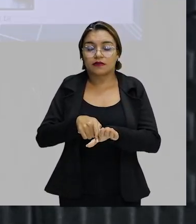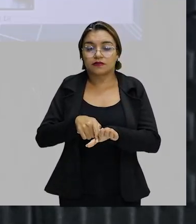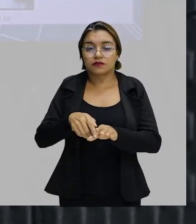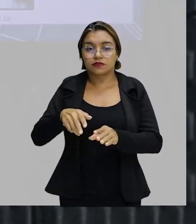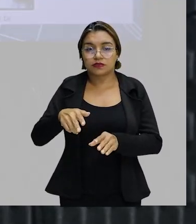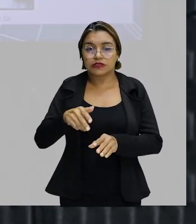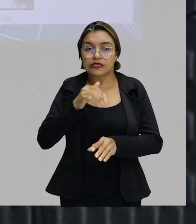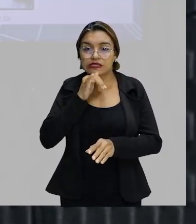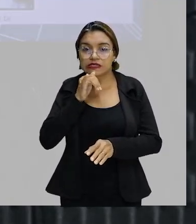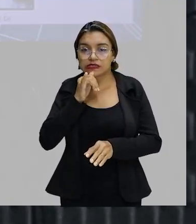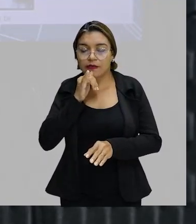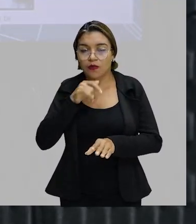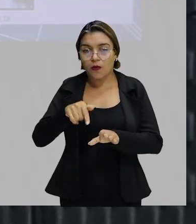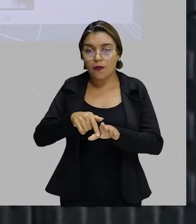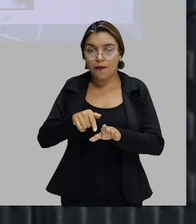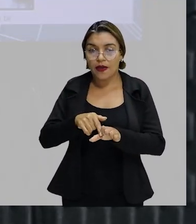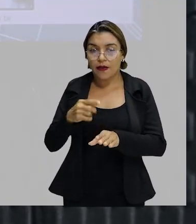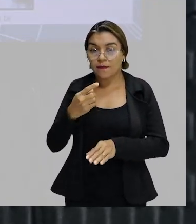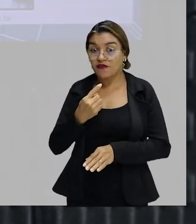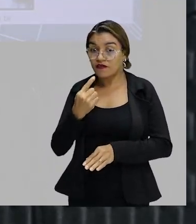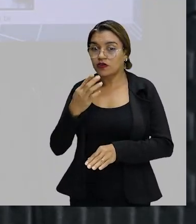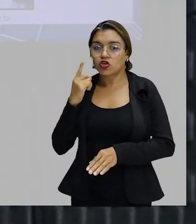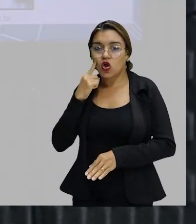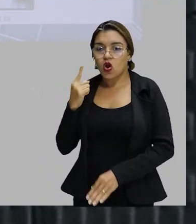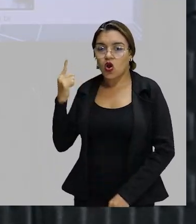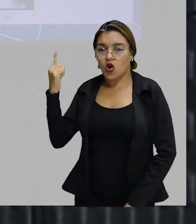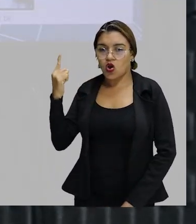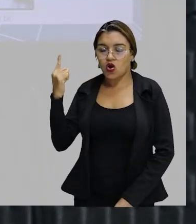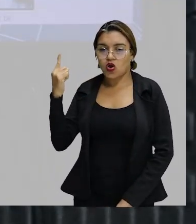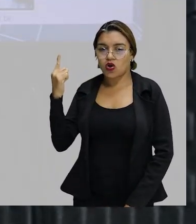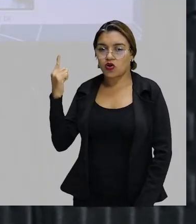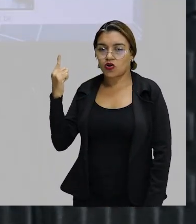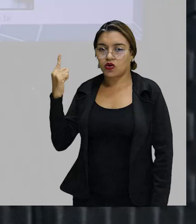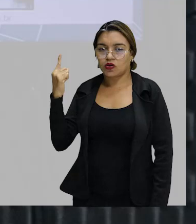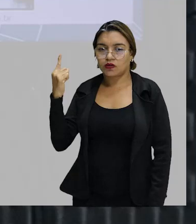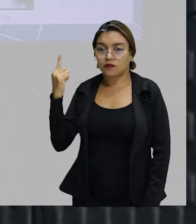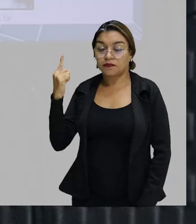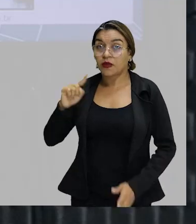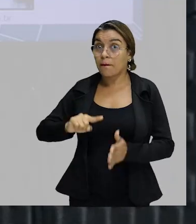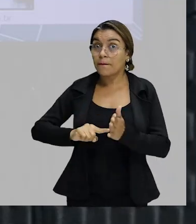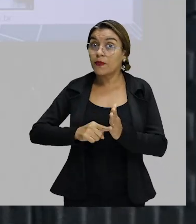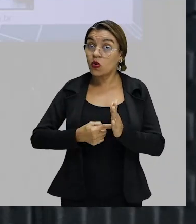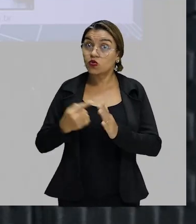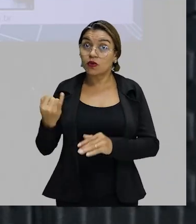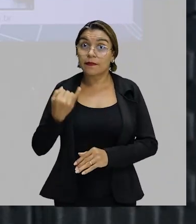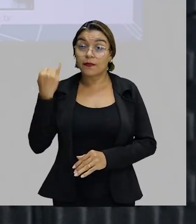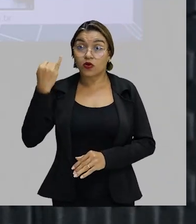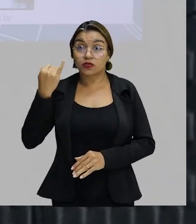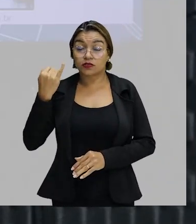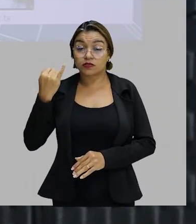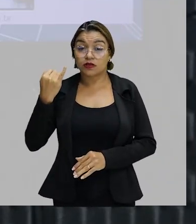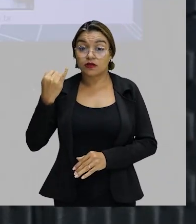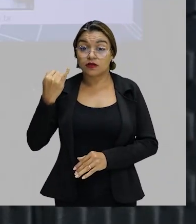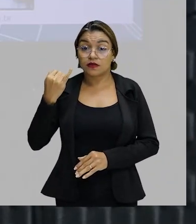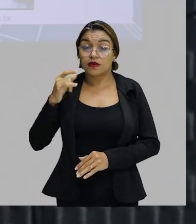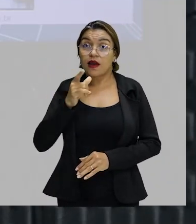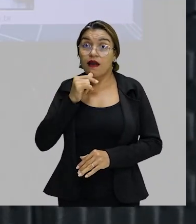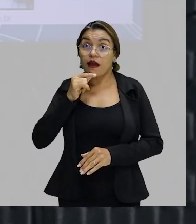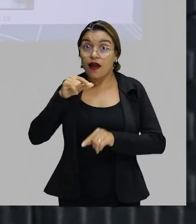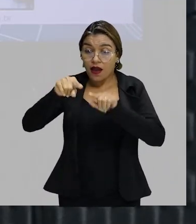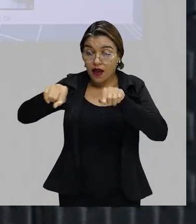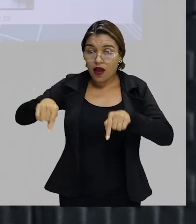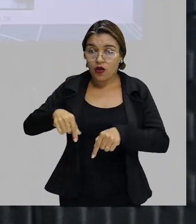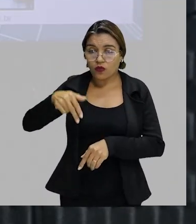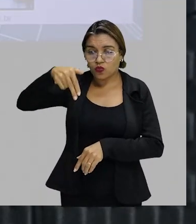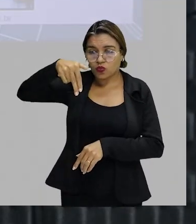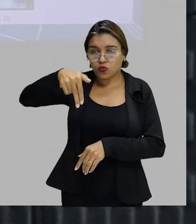tá paraa frente Isso aqui é uma um dos critérios de pontuação até nos salos ornamentais entrar com a ponta dos pés na água